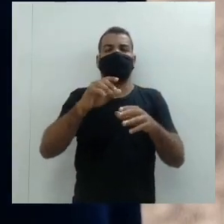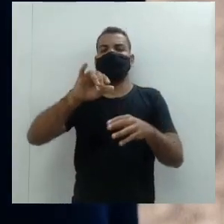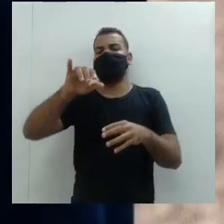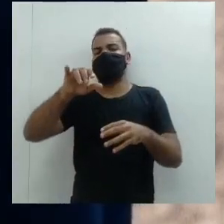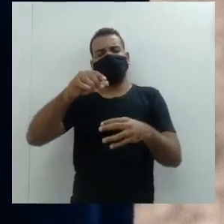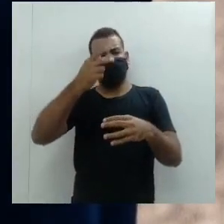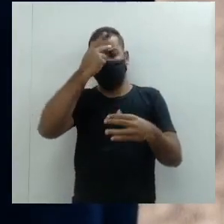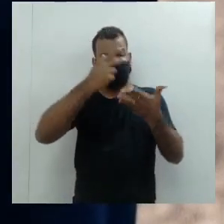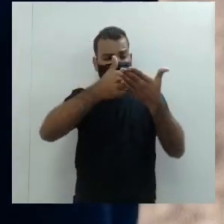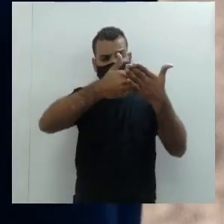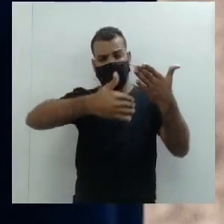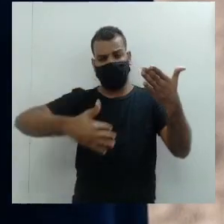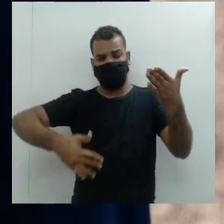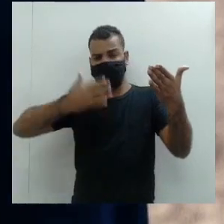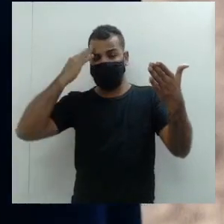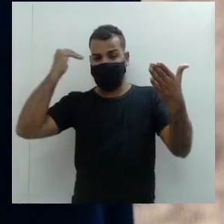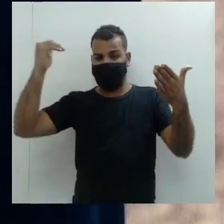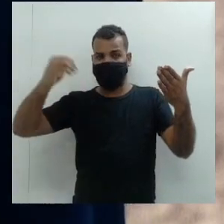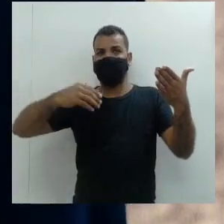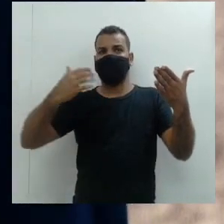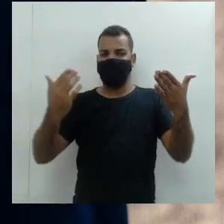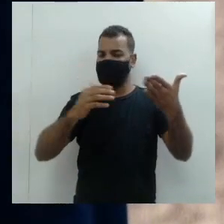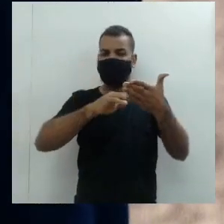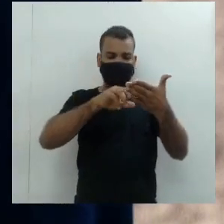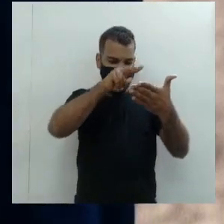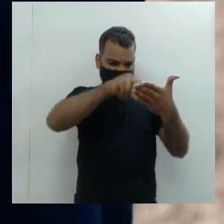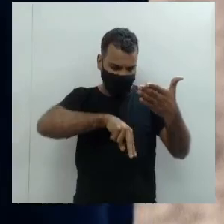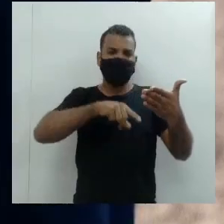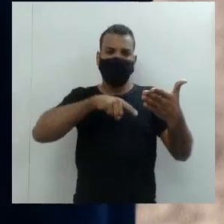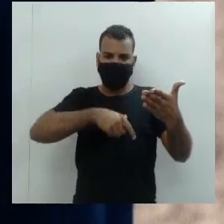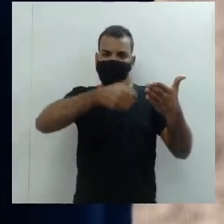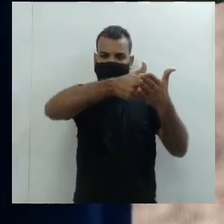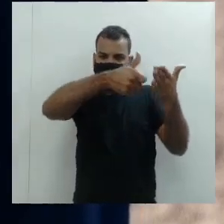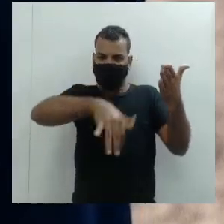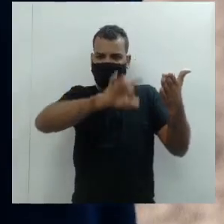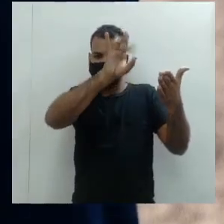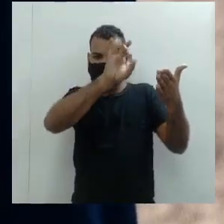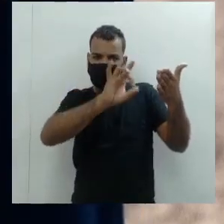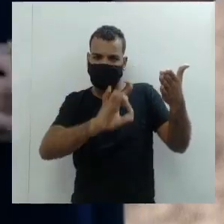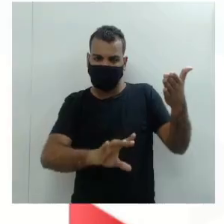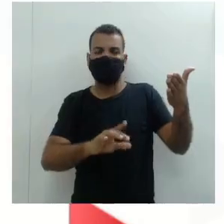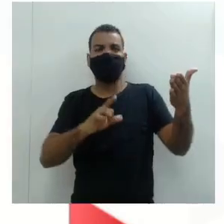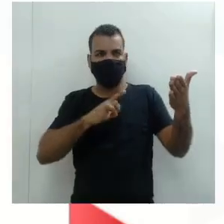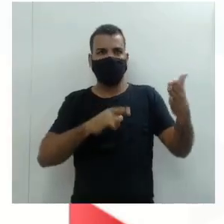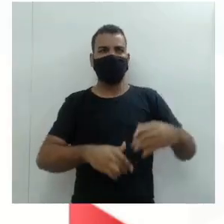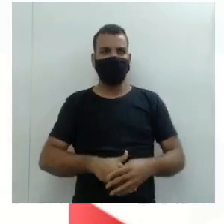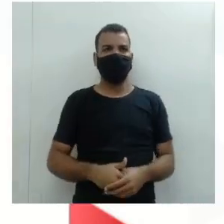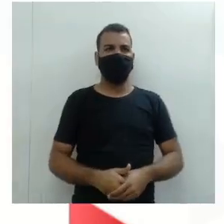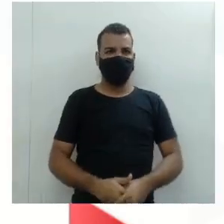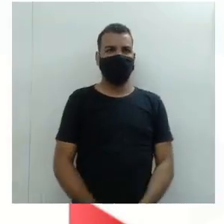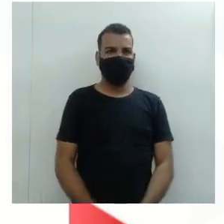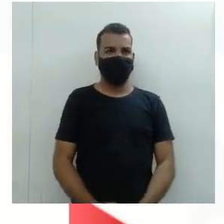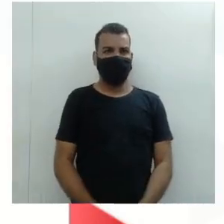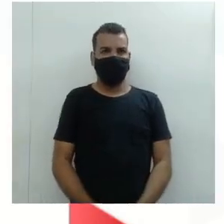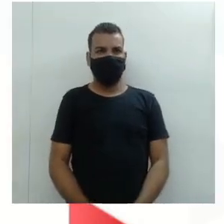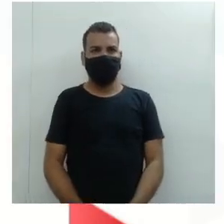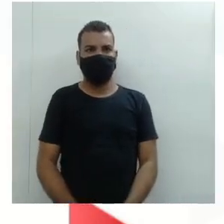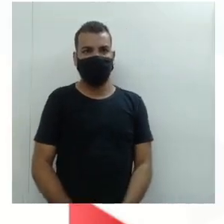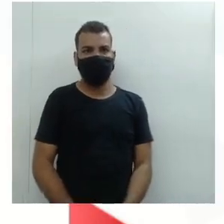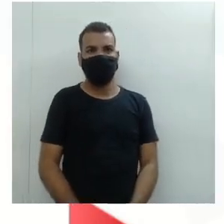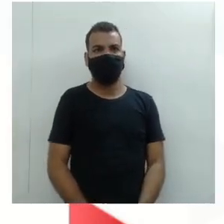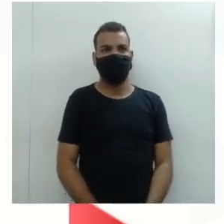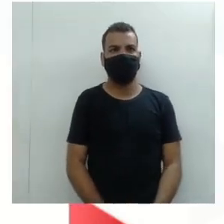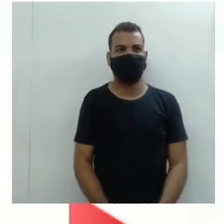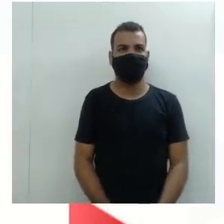Graciliano Ramos, João Cabral de Melo Neto, né? Enfim, Augusto dos Anjos. Temos outro, né? Esse também. Isso,